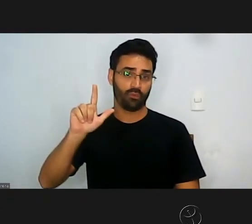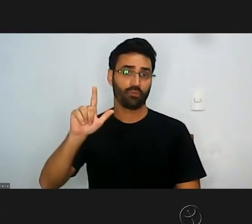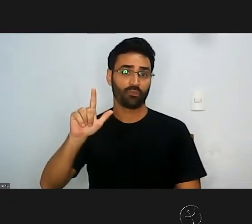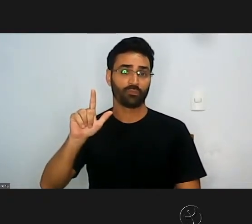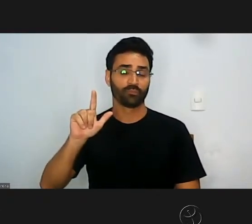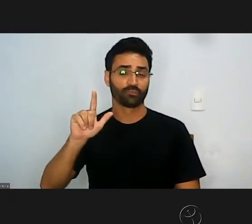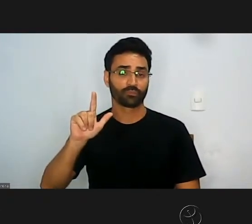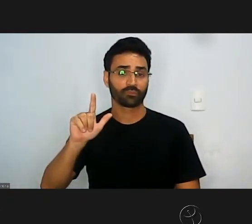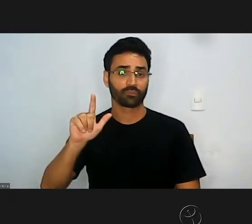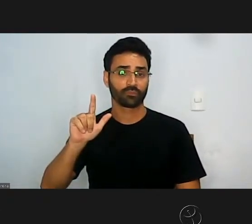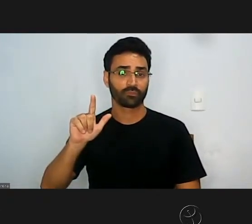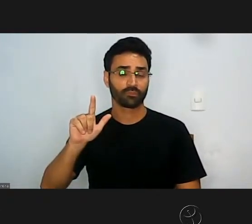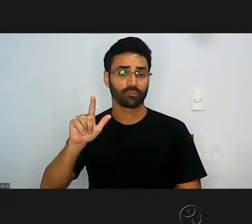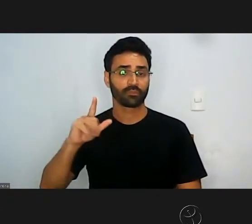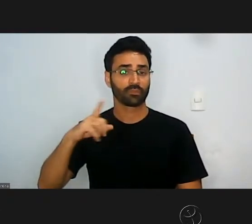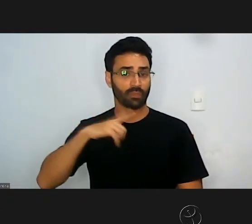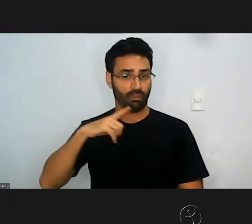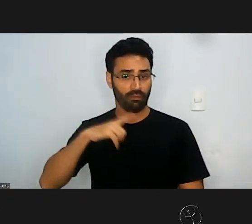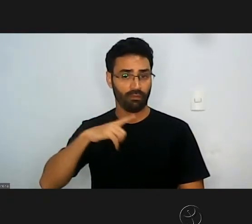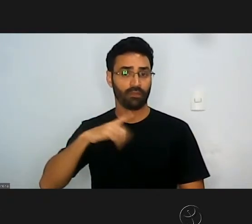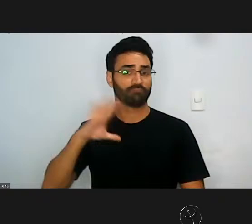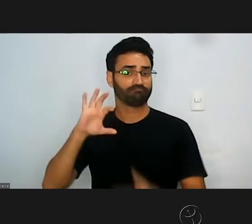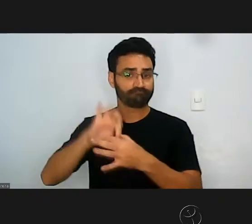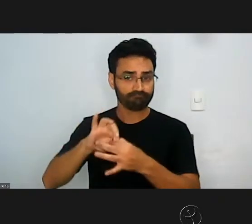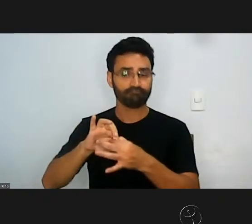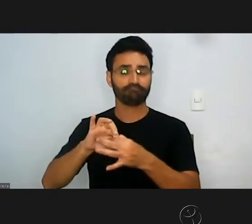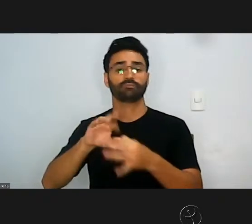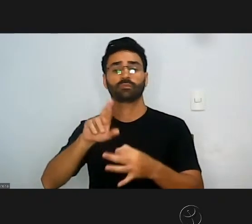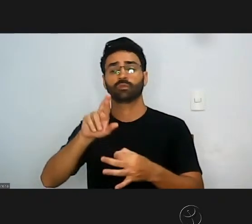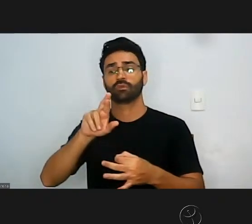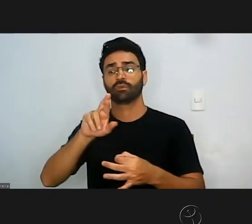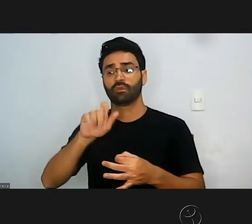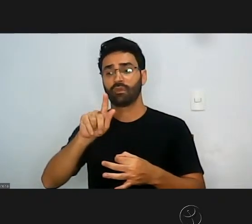com Reagan e Thatcher.